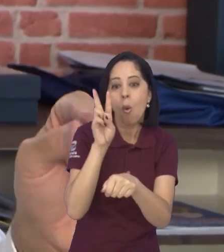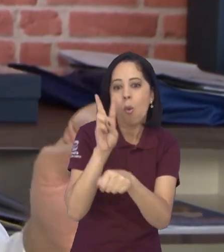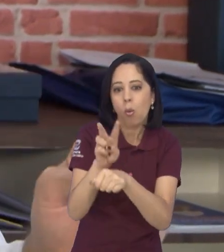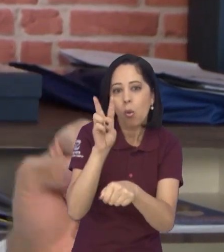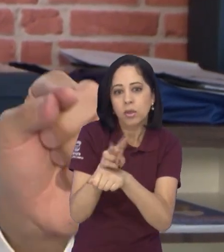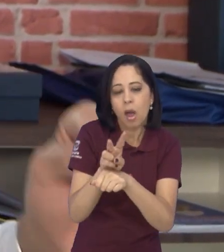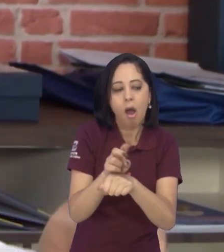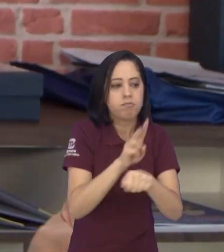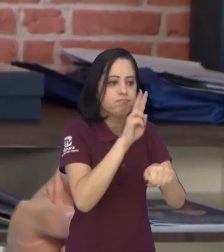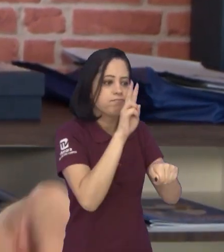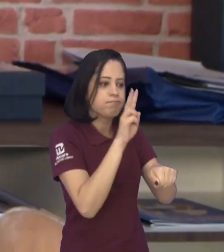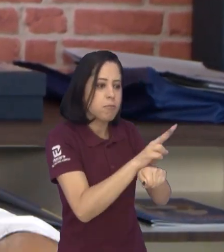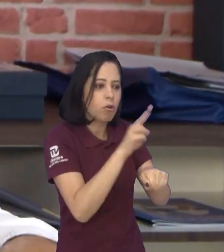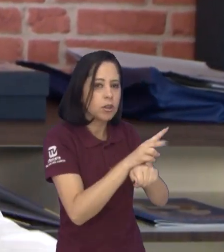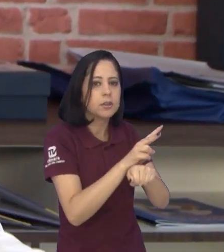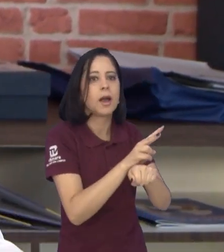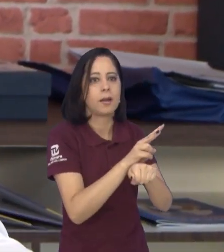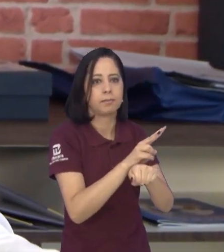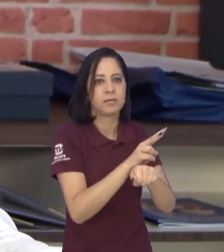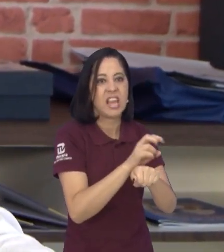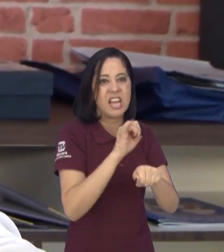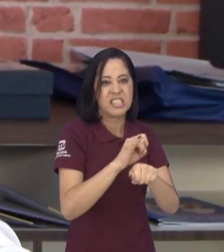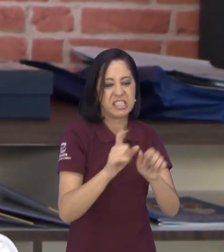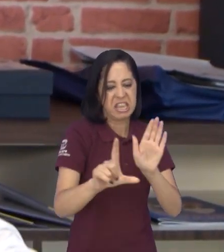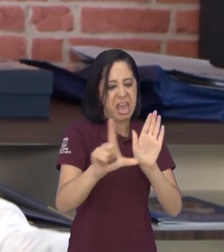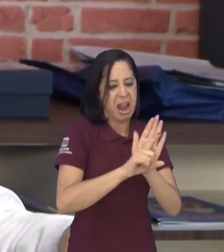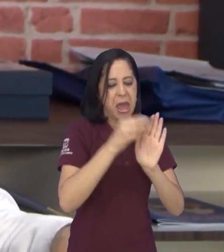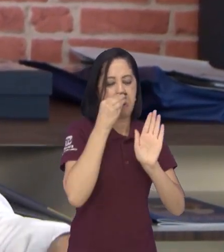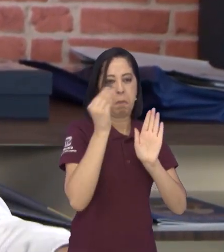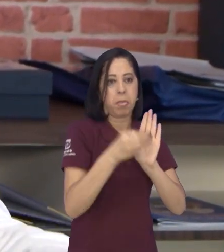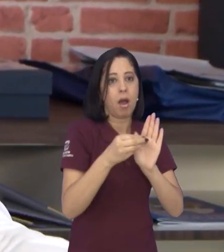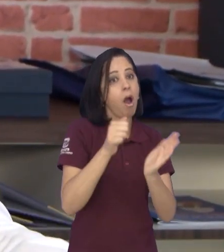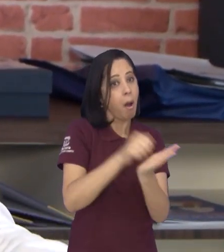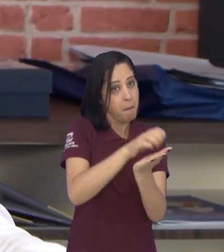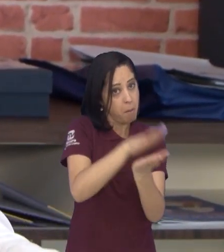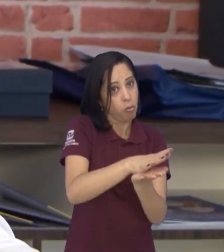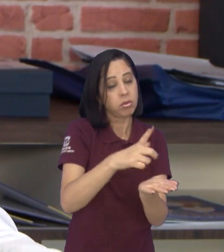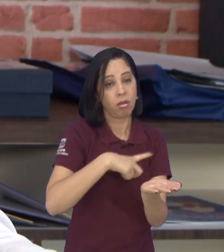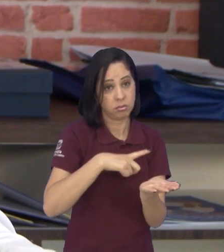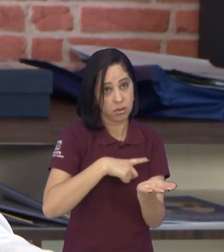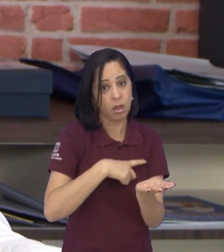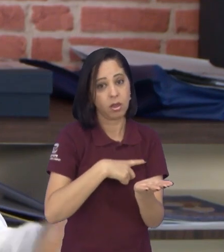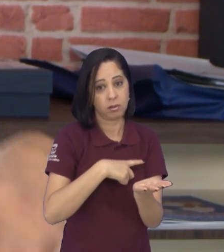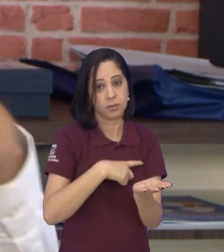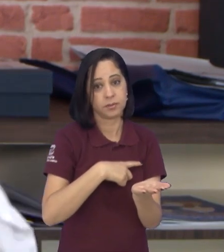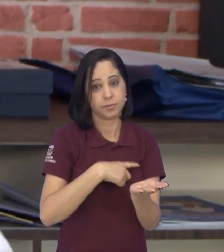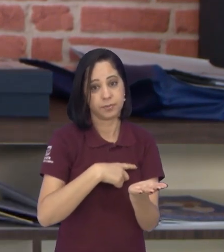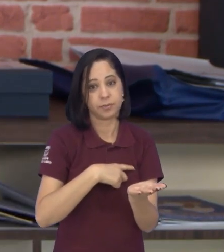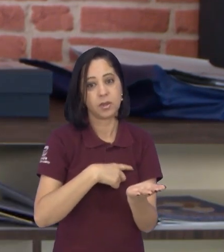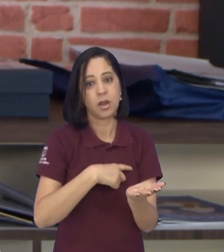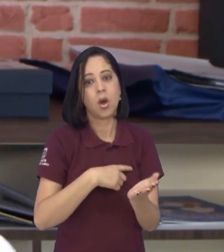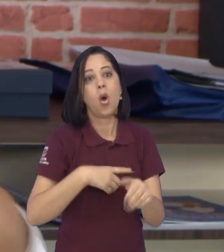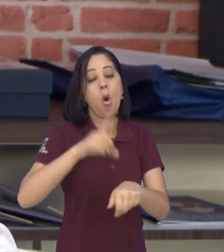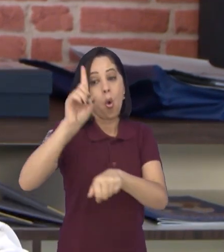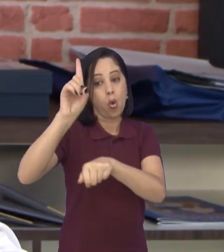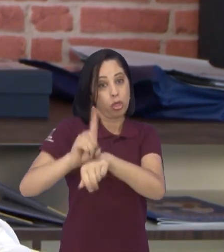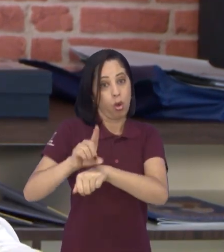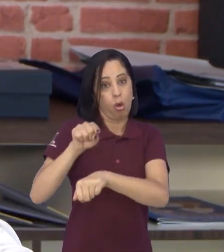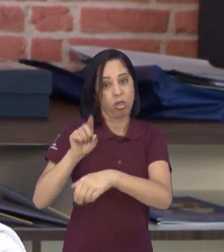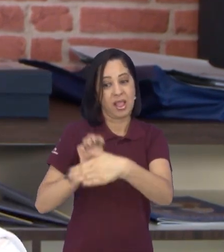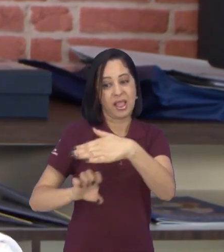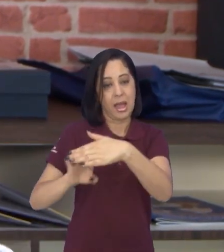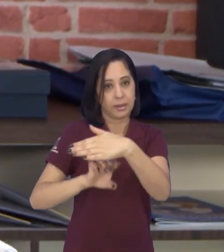amenizando essa estrutura da multa através dos processos de adequação, o controlador, que é o proprietário da empresa, ele